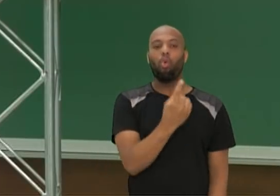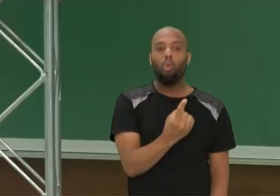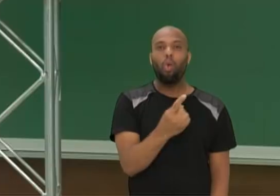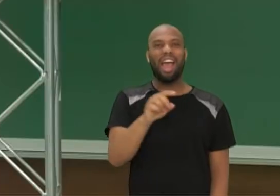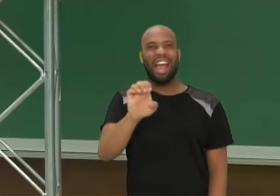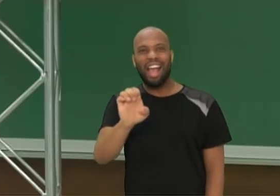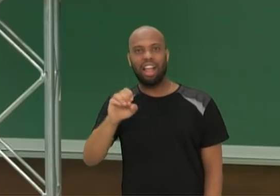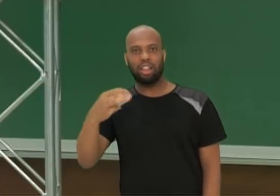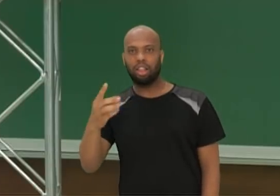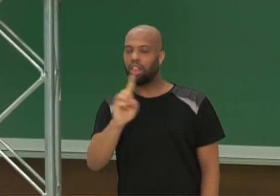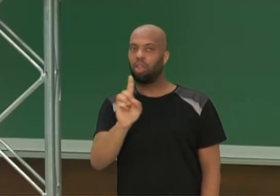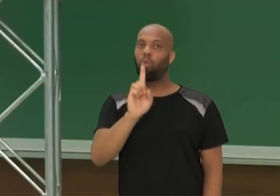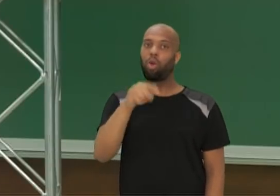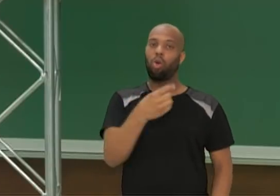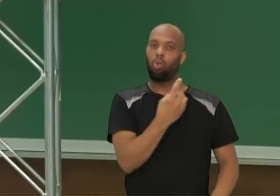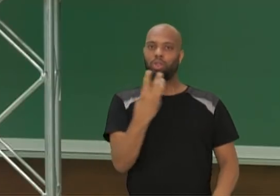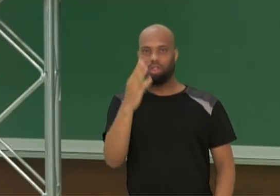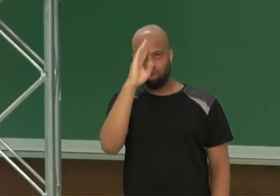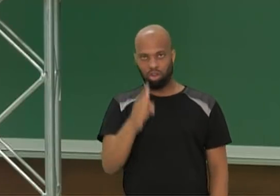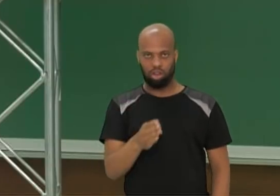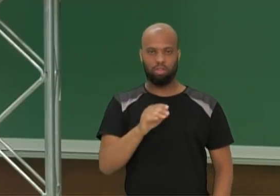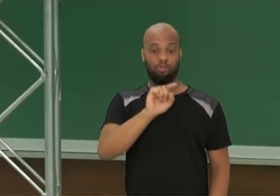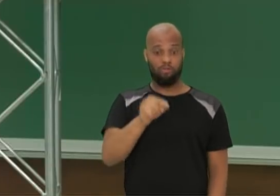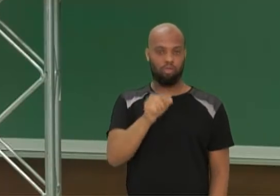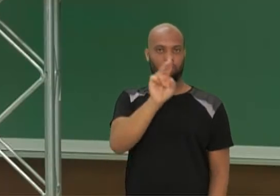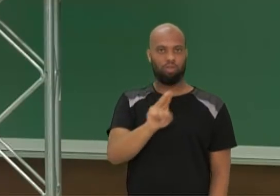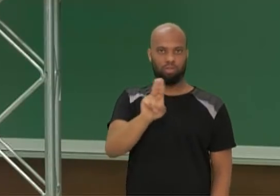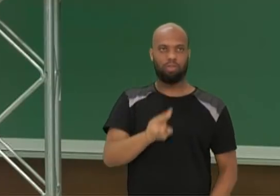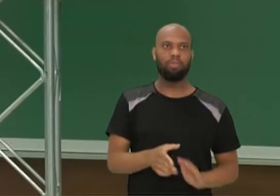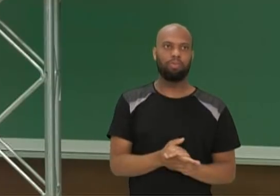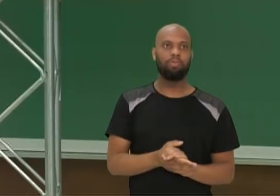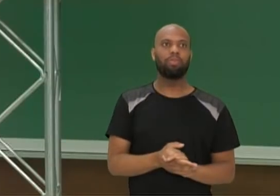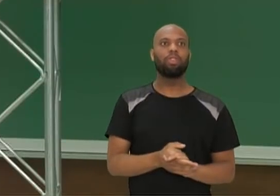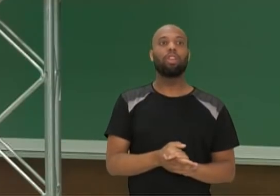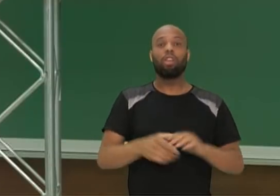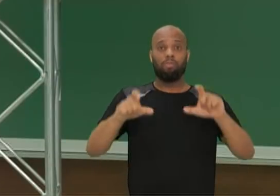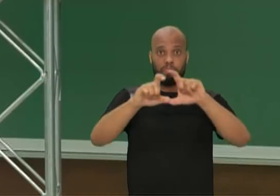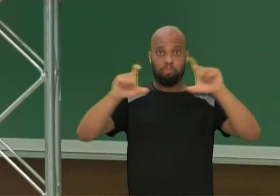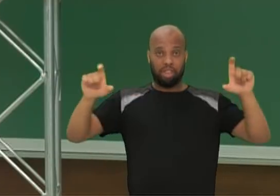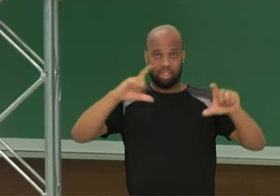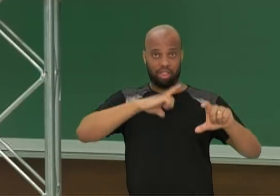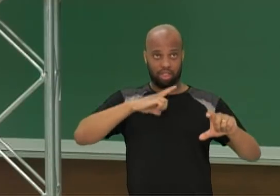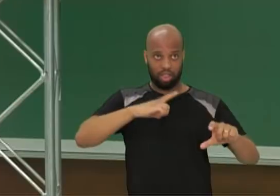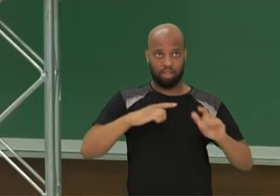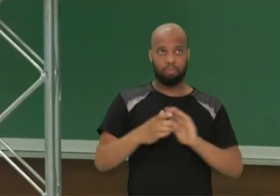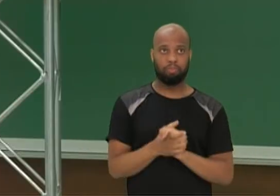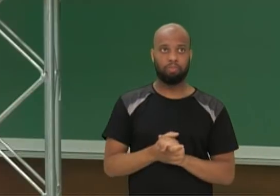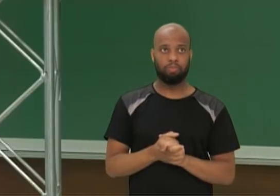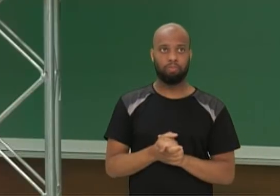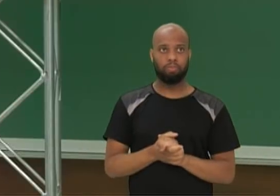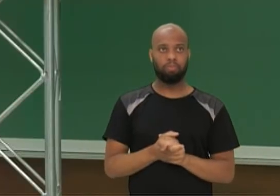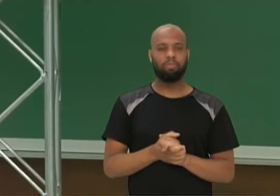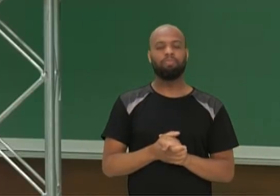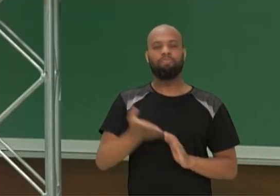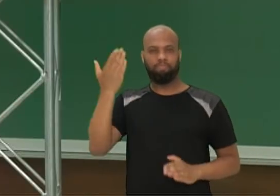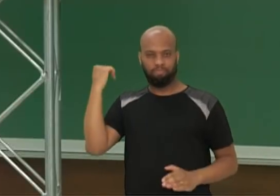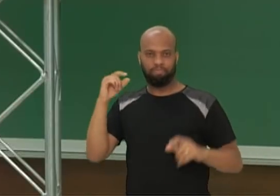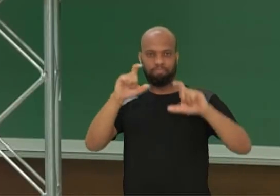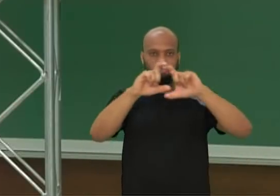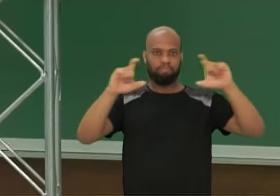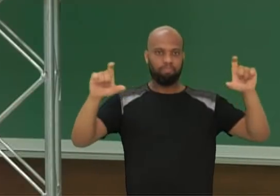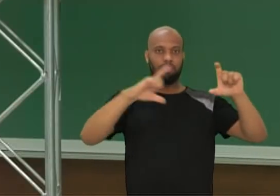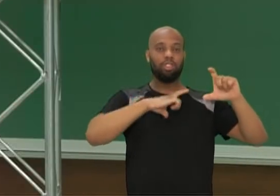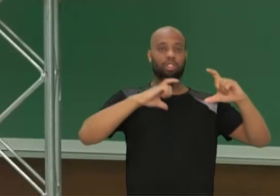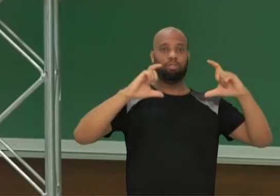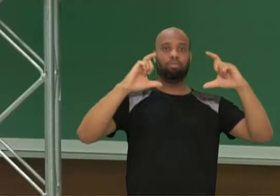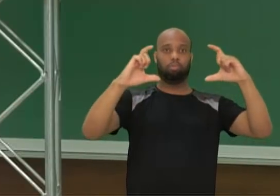par ordenado 1, 3, tá? Então, da equação que nós temos, lá no enunciado, y